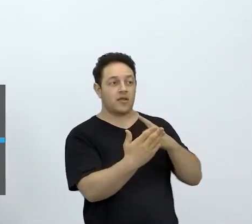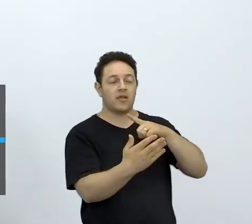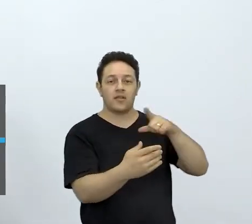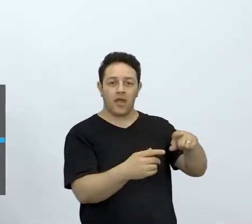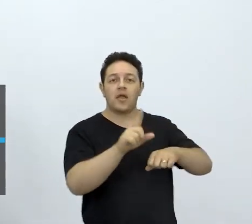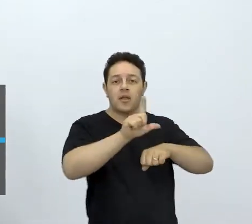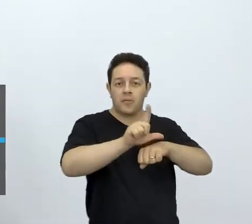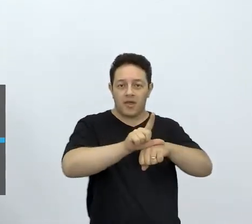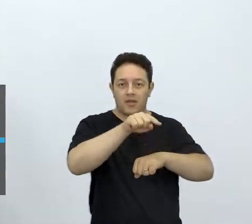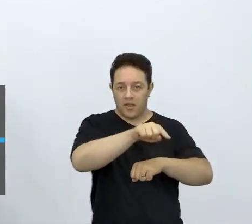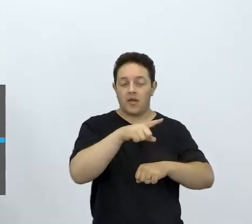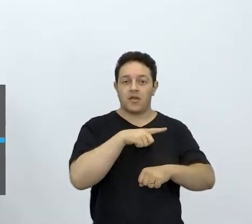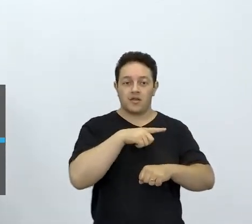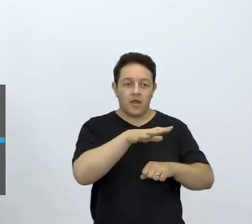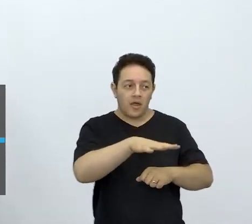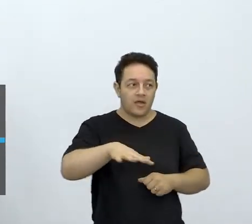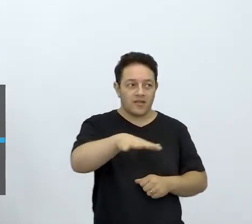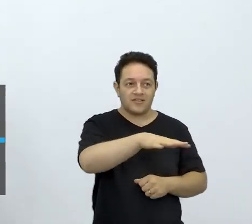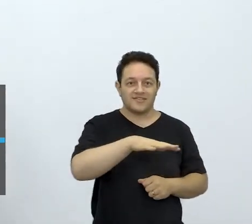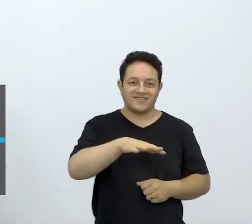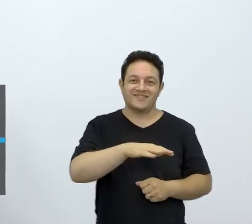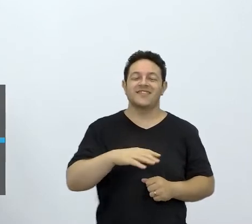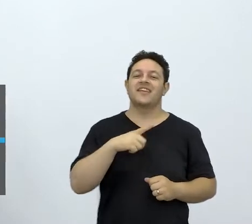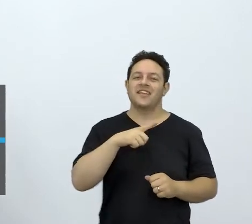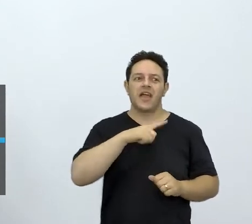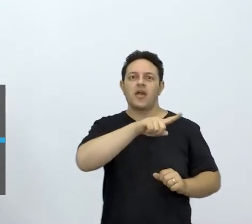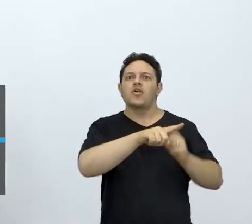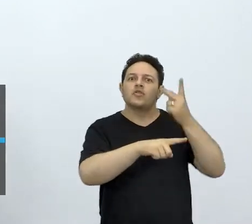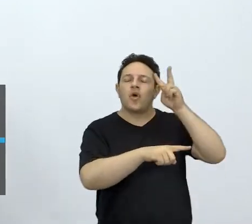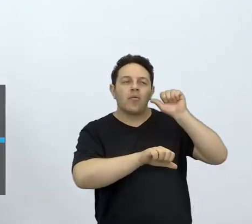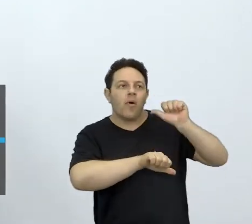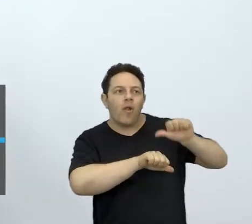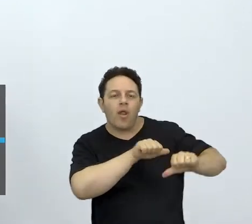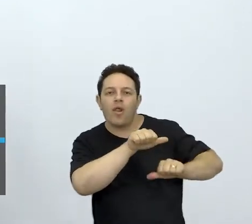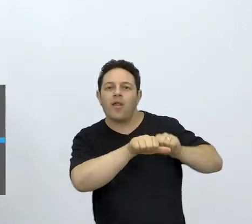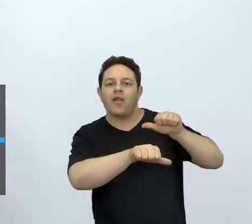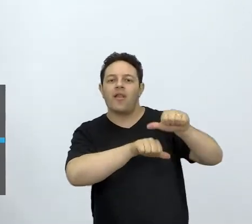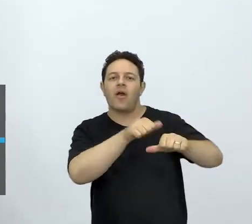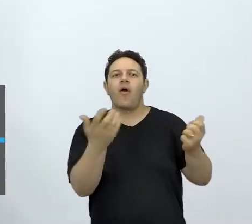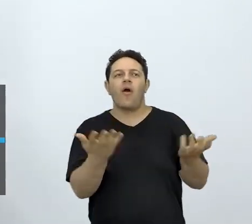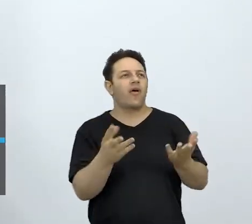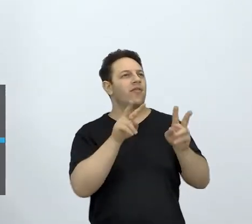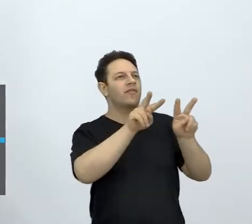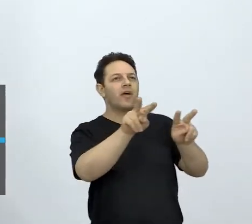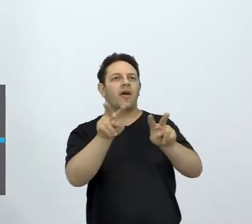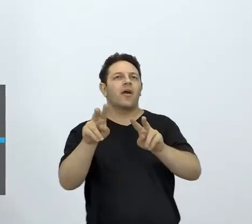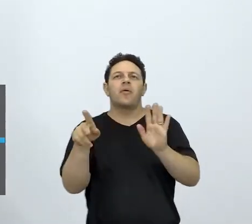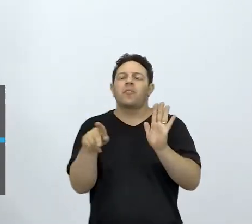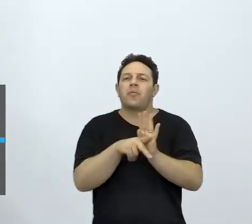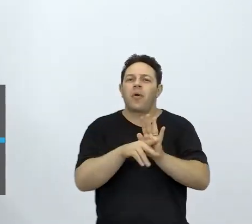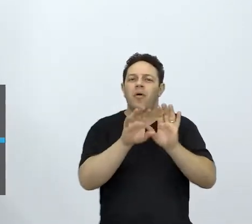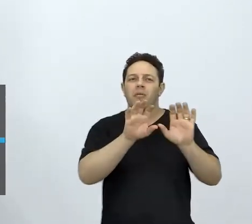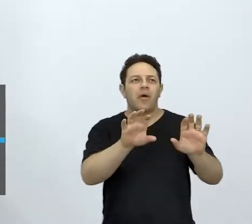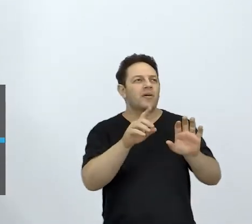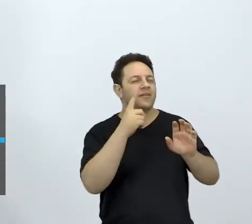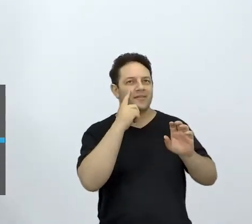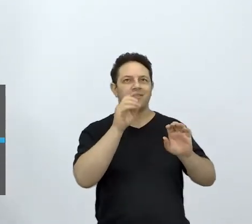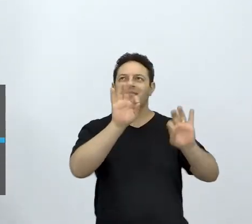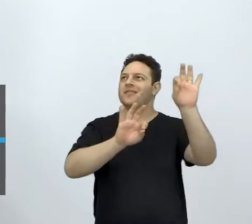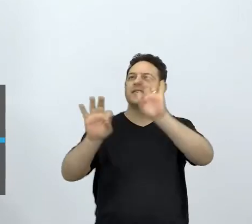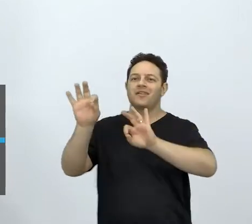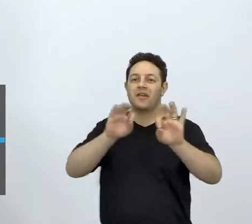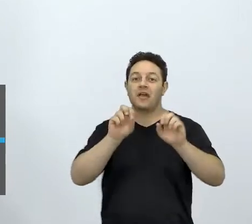Liberdade, historicamente ele foi se modificando, né? E hoje ele tem características muito particulares. Se você vai